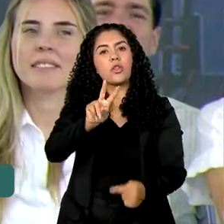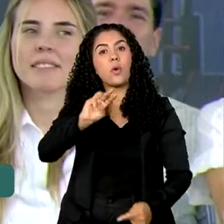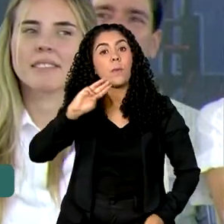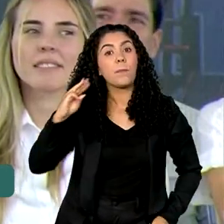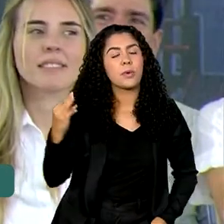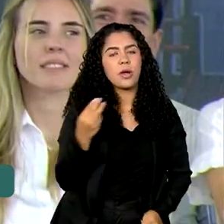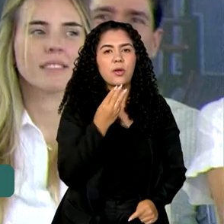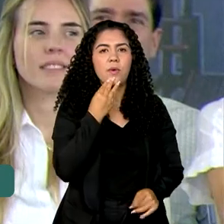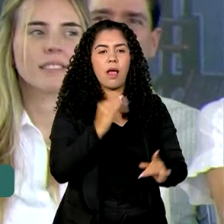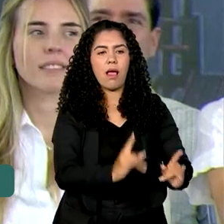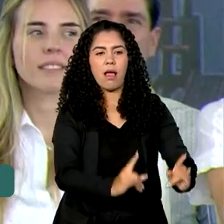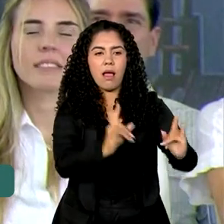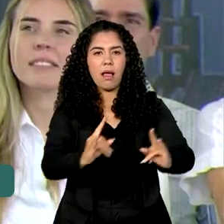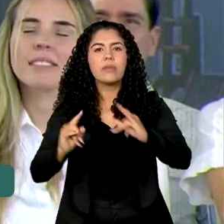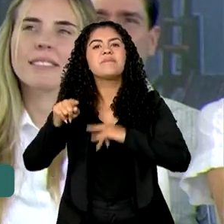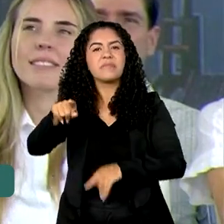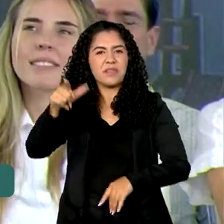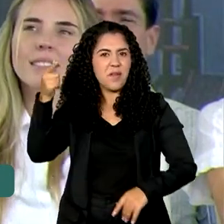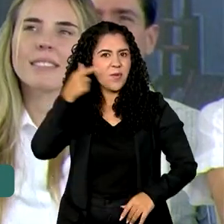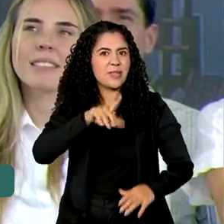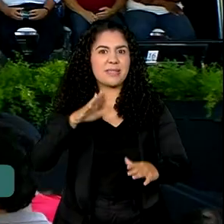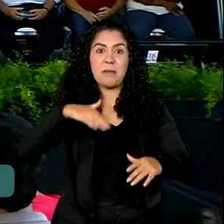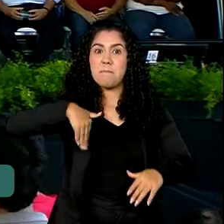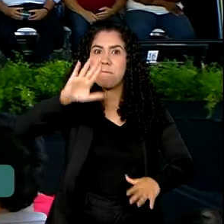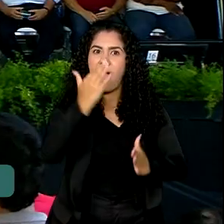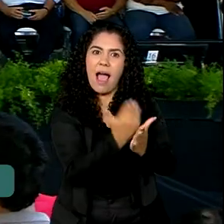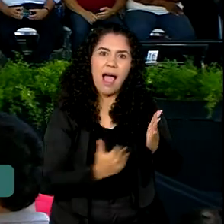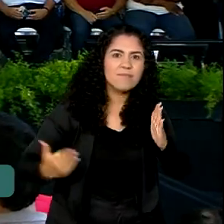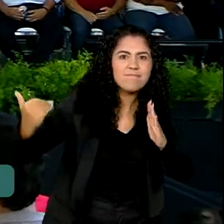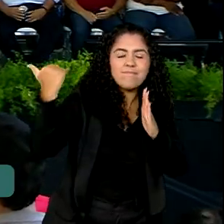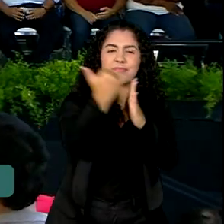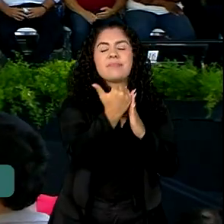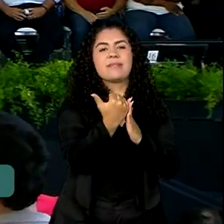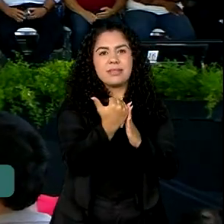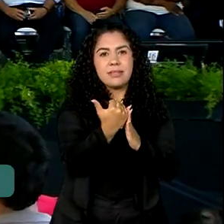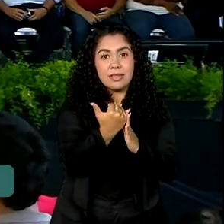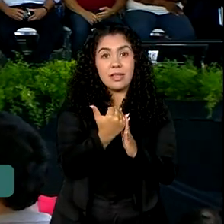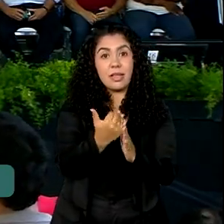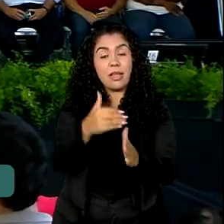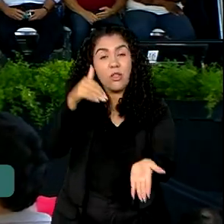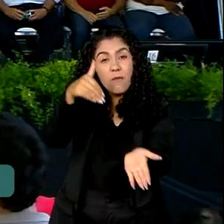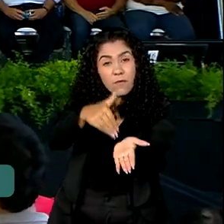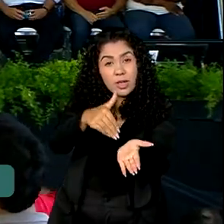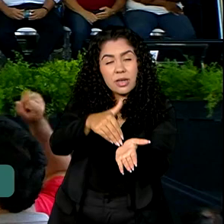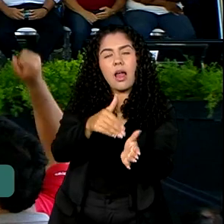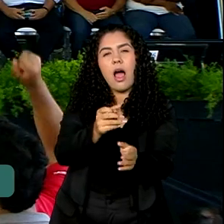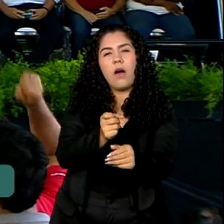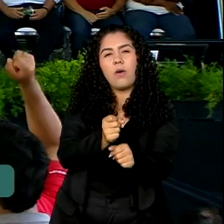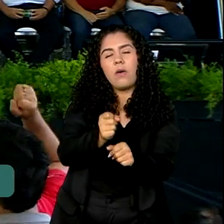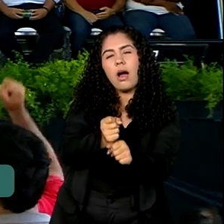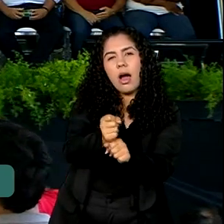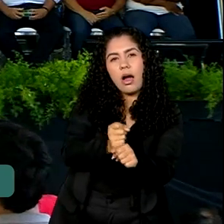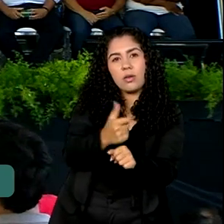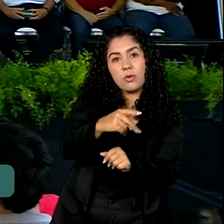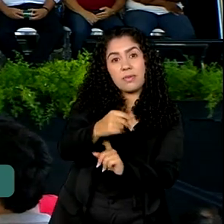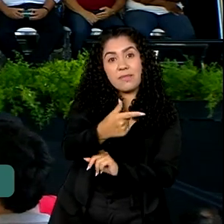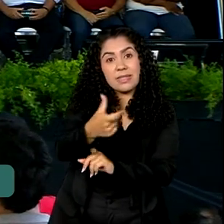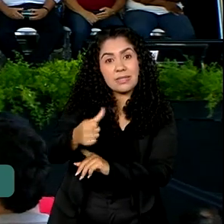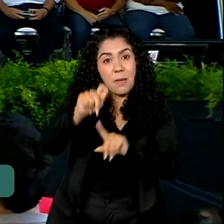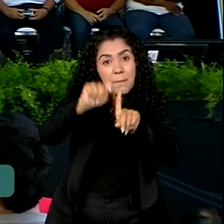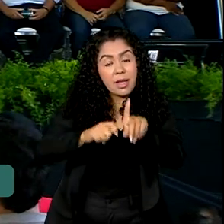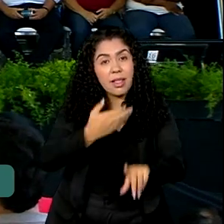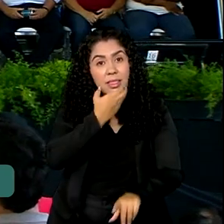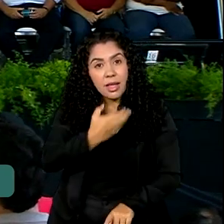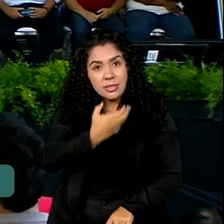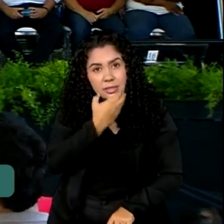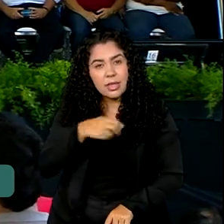habitacionais, o senhor vai superar essa meta e no final do seu, de dezembro de 2026, o senhor vai dizer que o seu